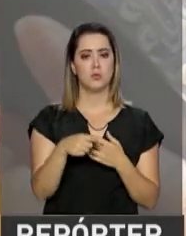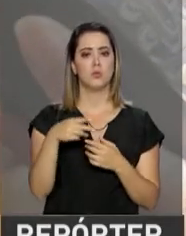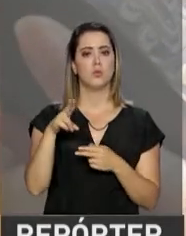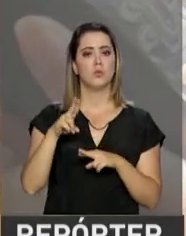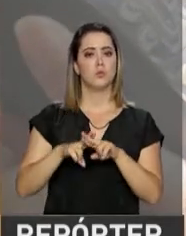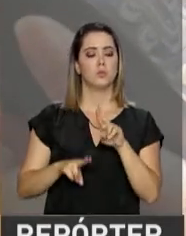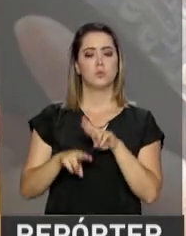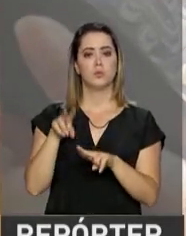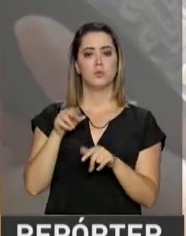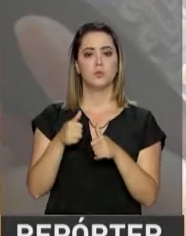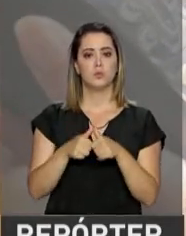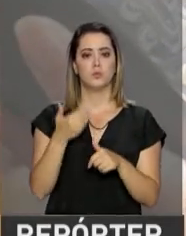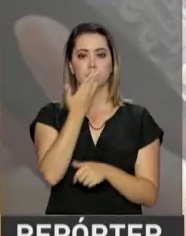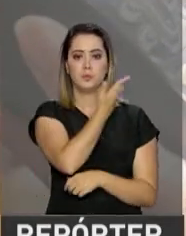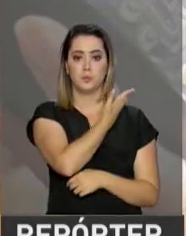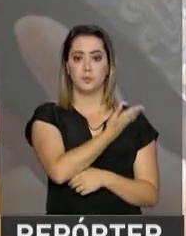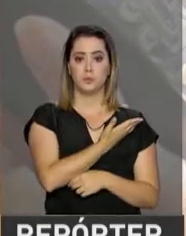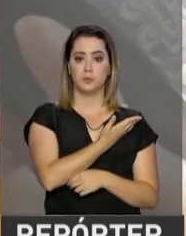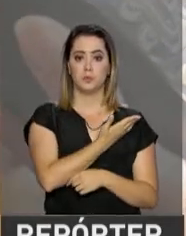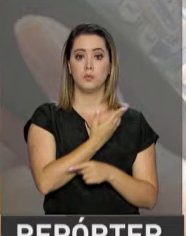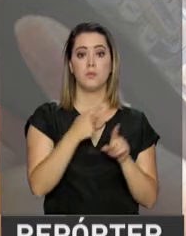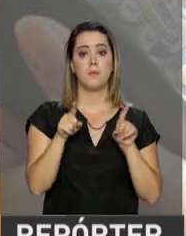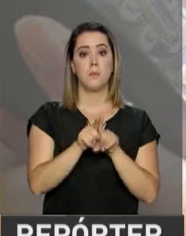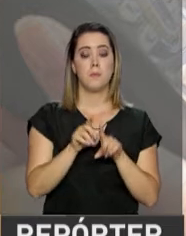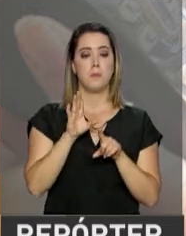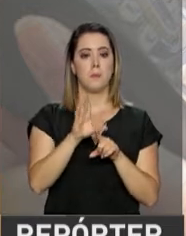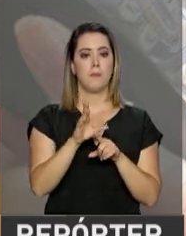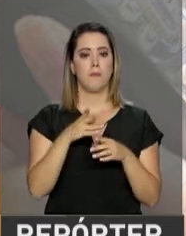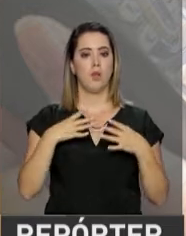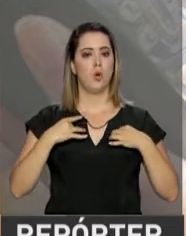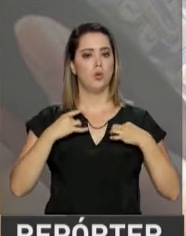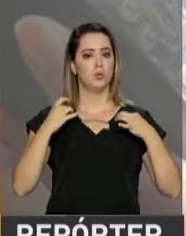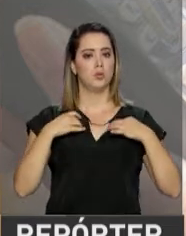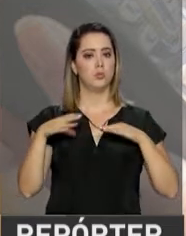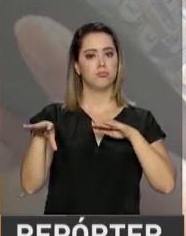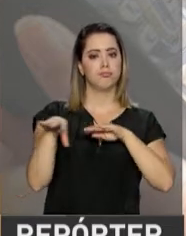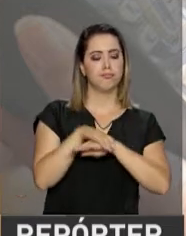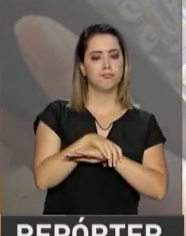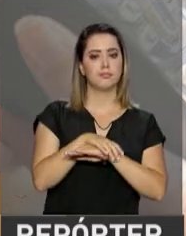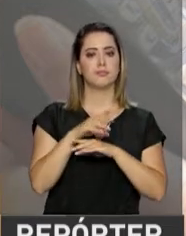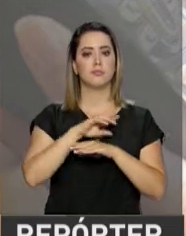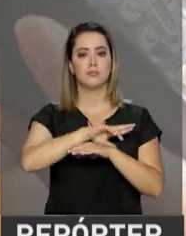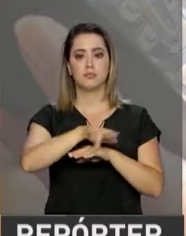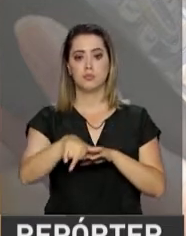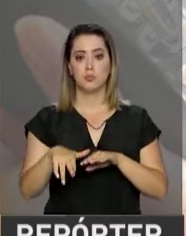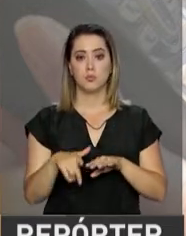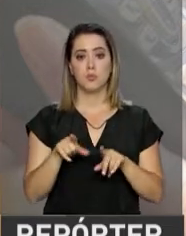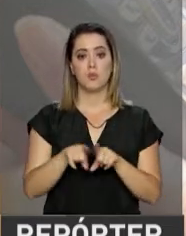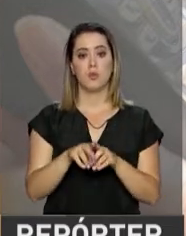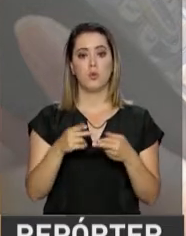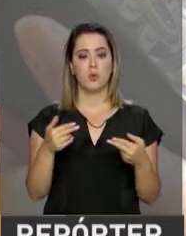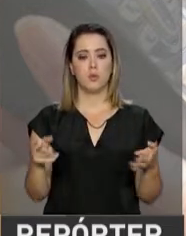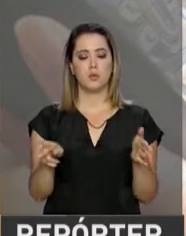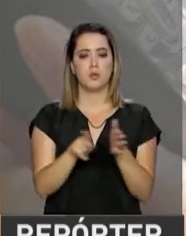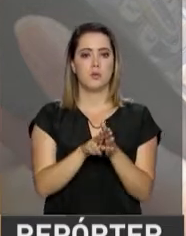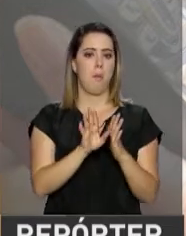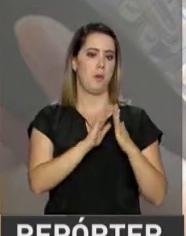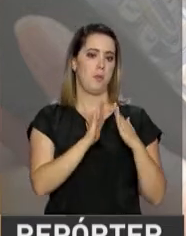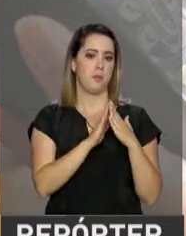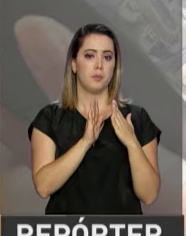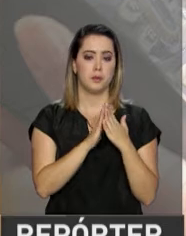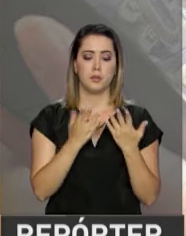de junho estão móveis e eletrodomésticos tecidos vestuário e calçados e artigos de uso pessoal